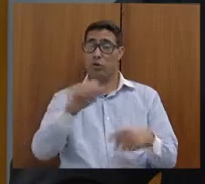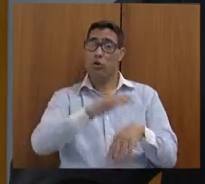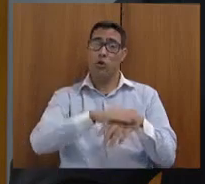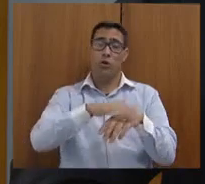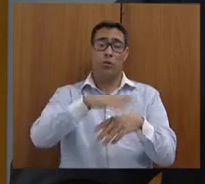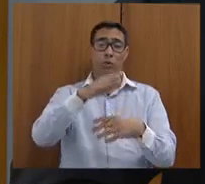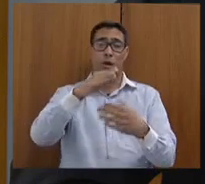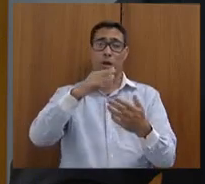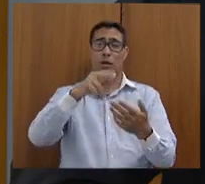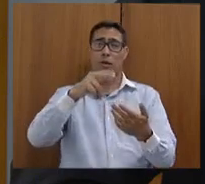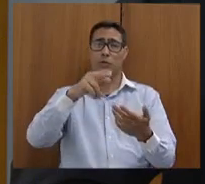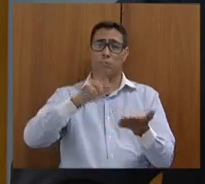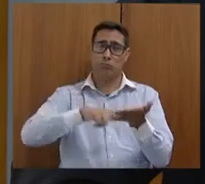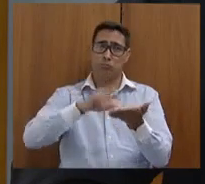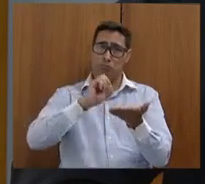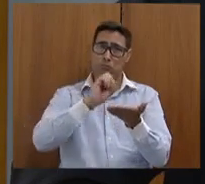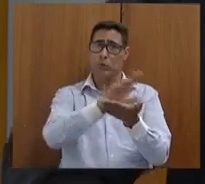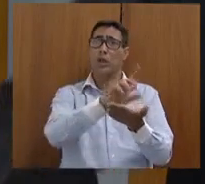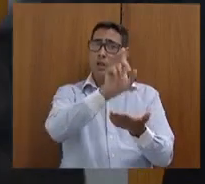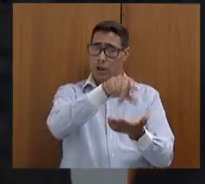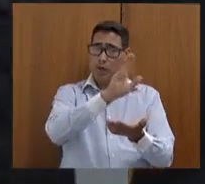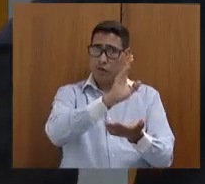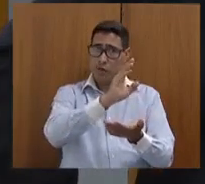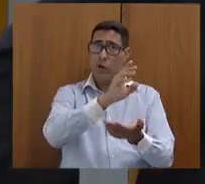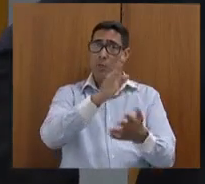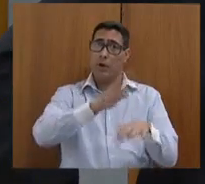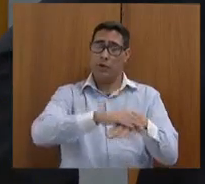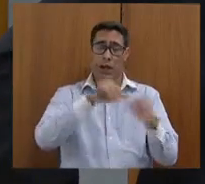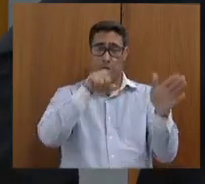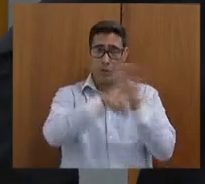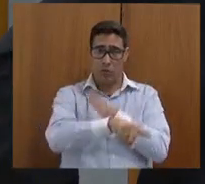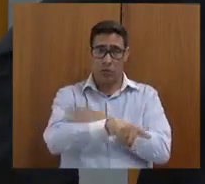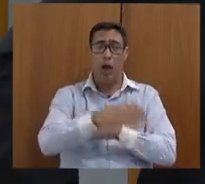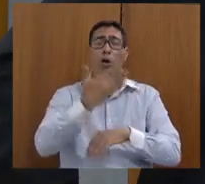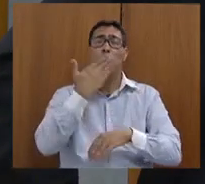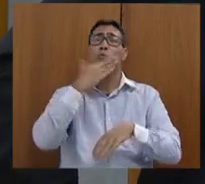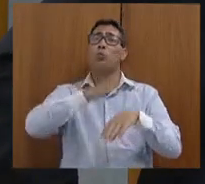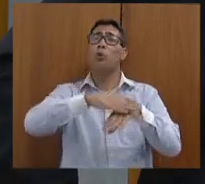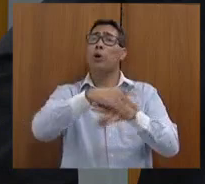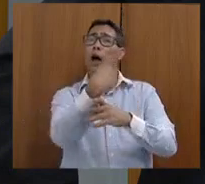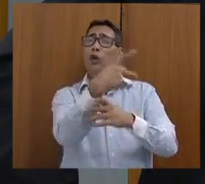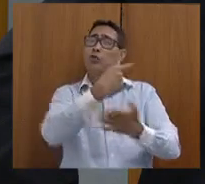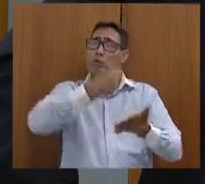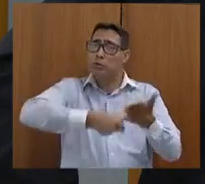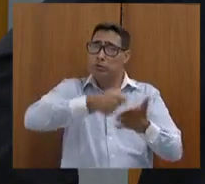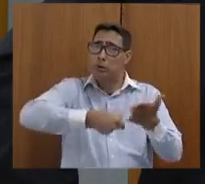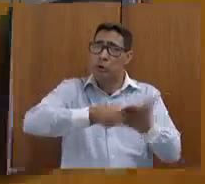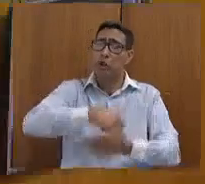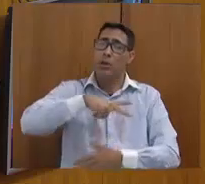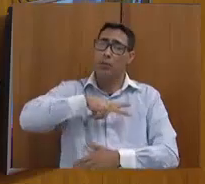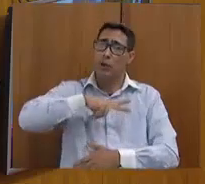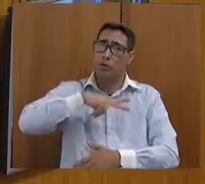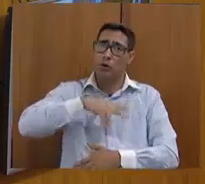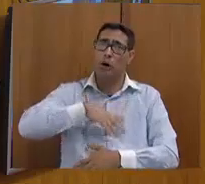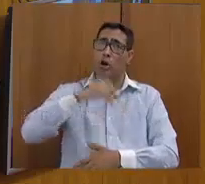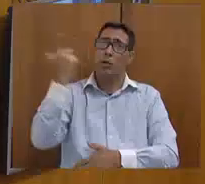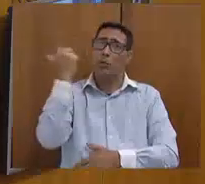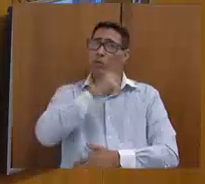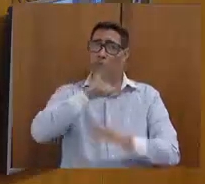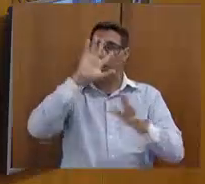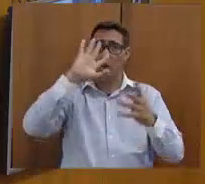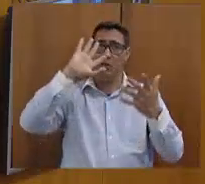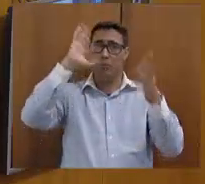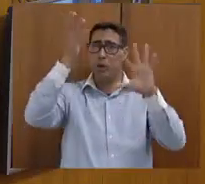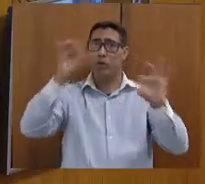queria perguntar nós sabemos a sua luta pessoal para que seja suspenso de forma definitiva e eu queria deixar